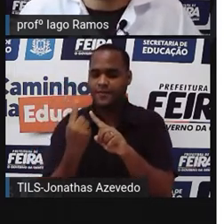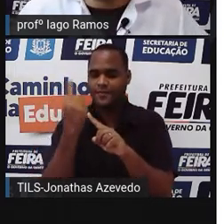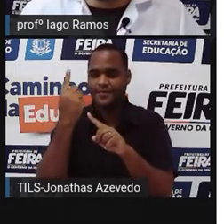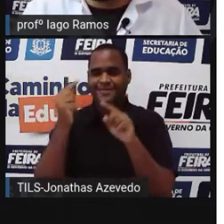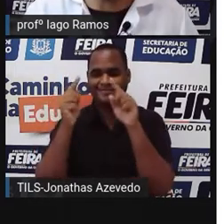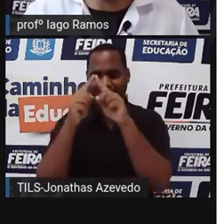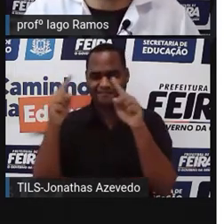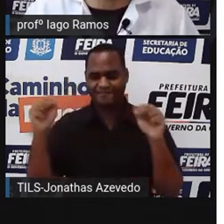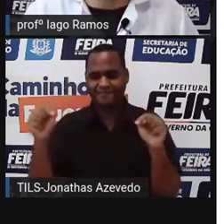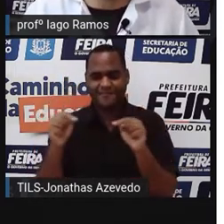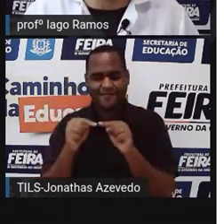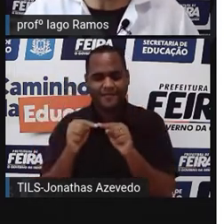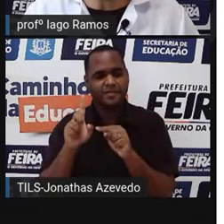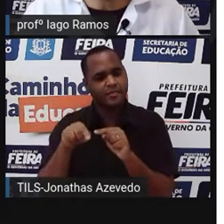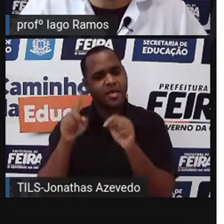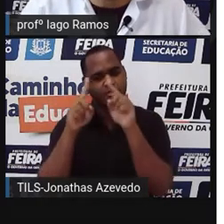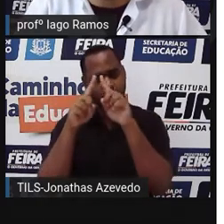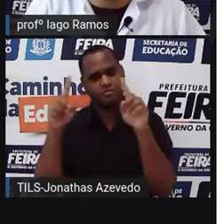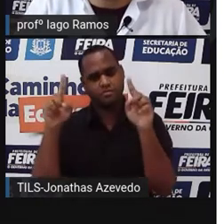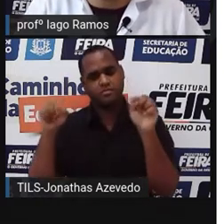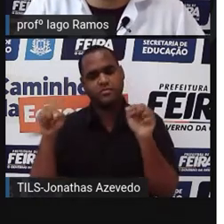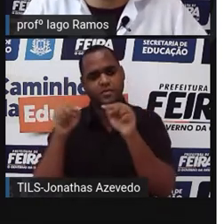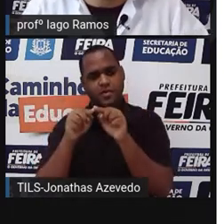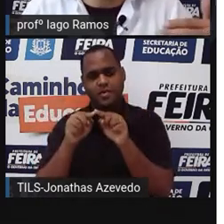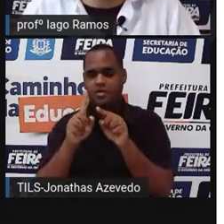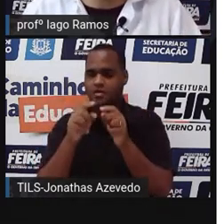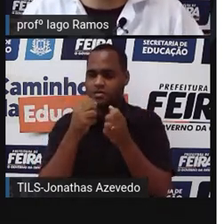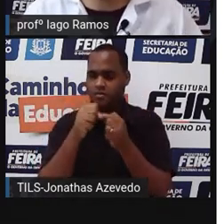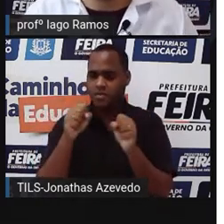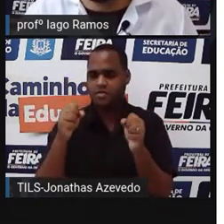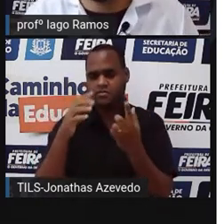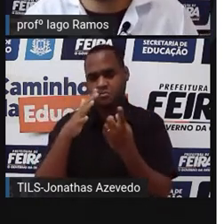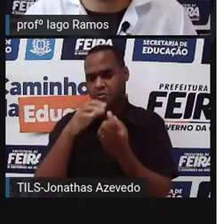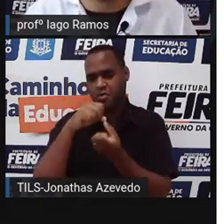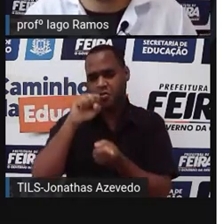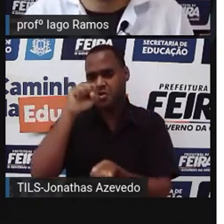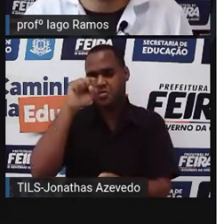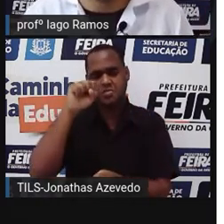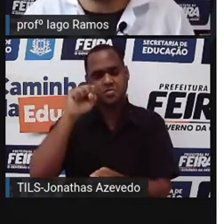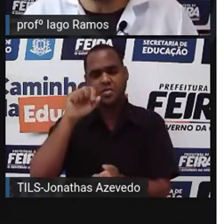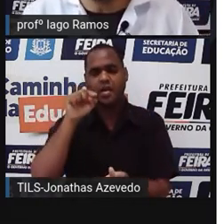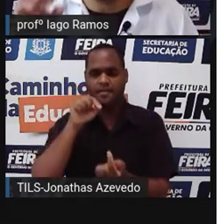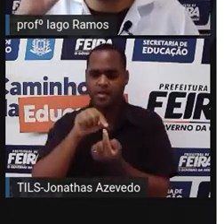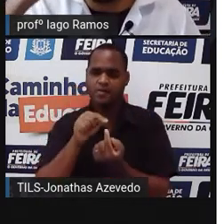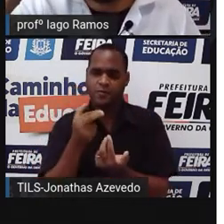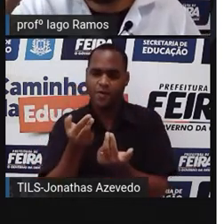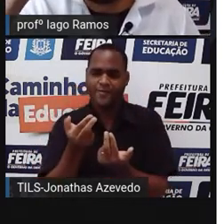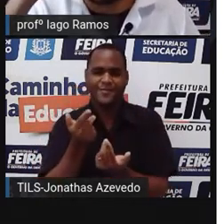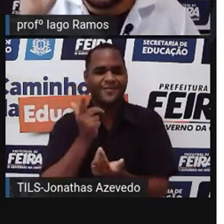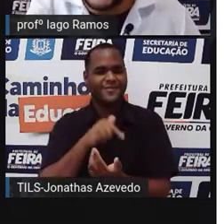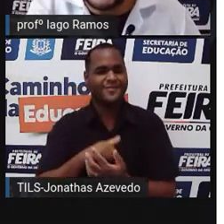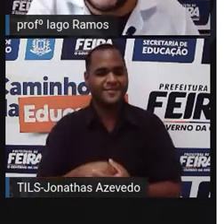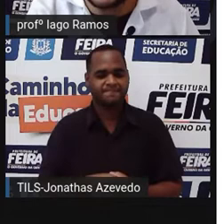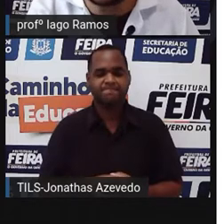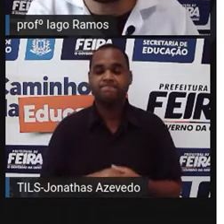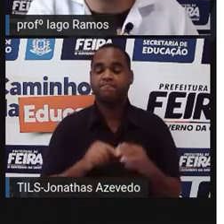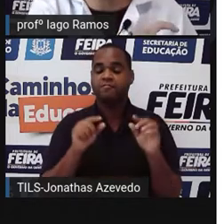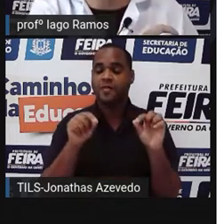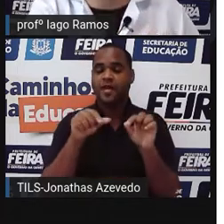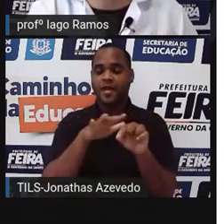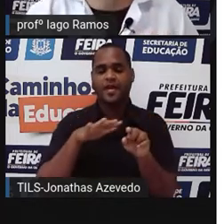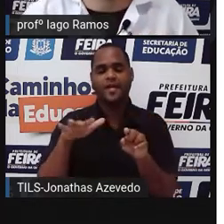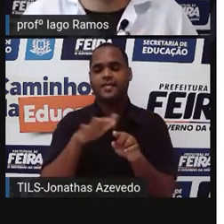quadrado. Mas como é quadrado, o comprimento e a altura vai ter a mesma medida, tá bom? Então, qual é a área